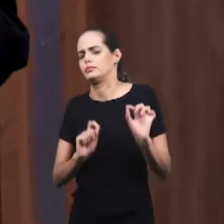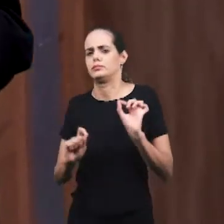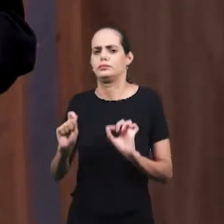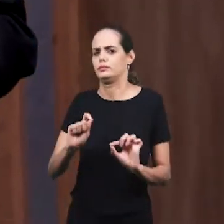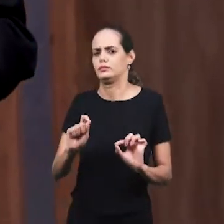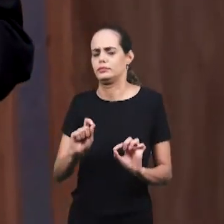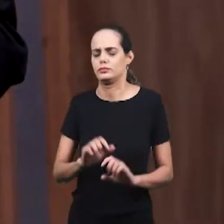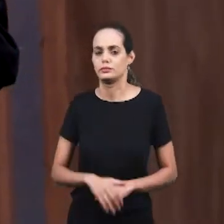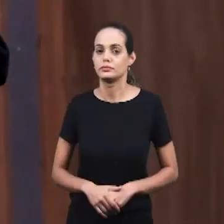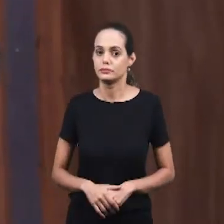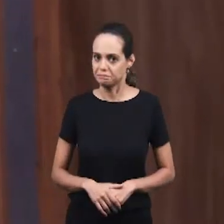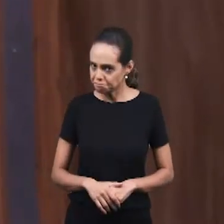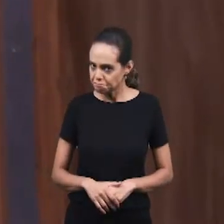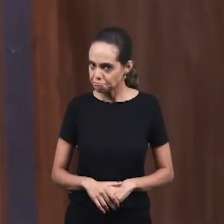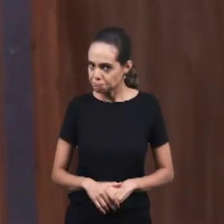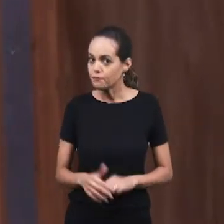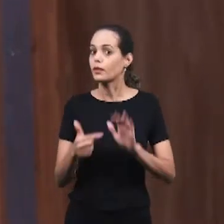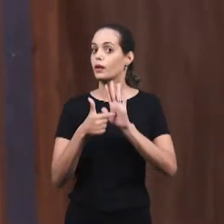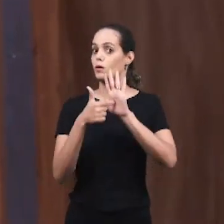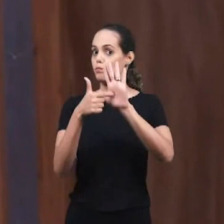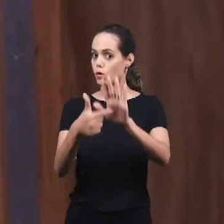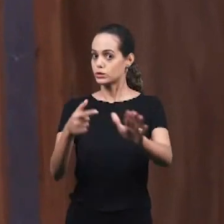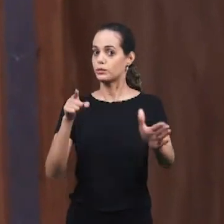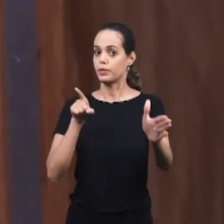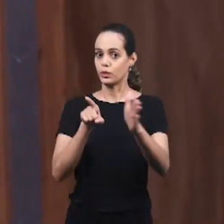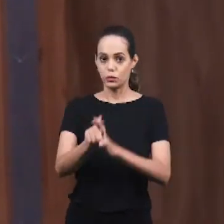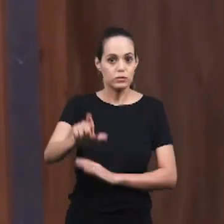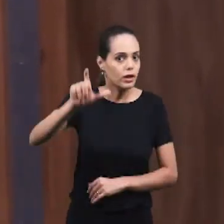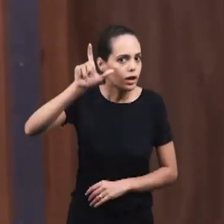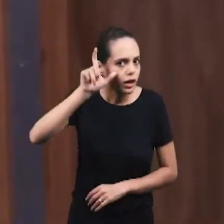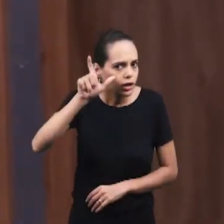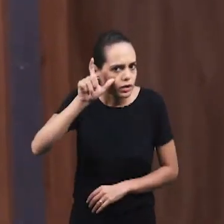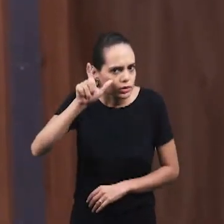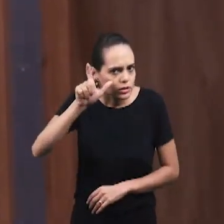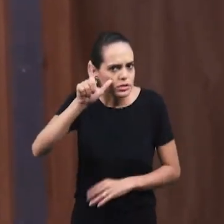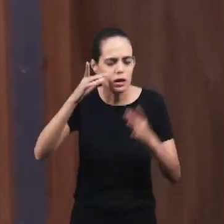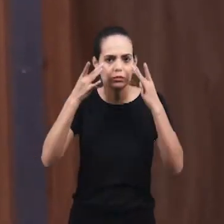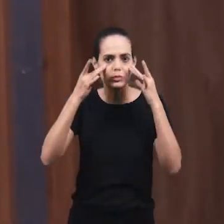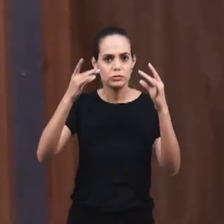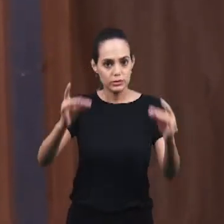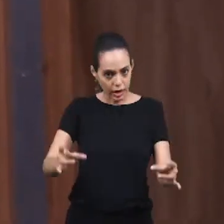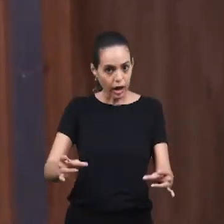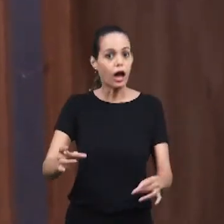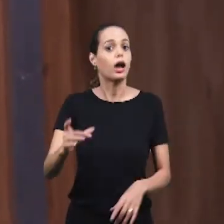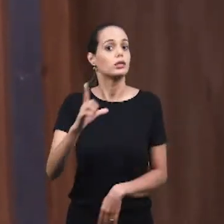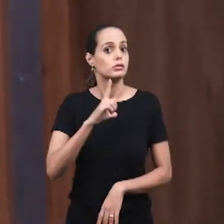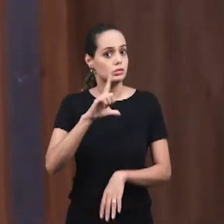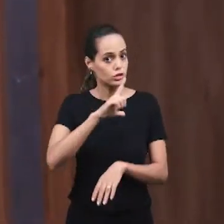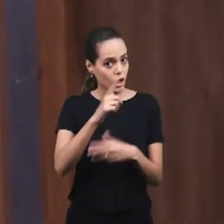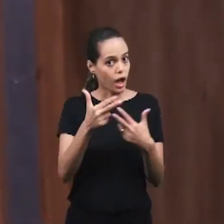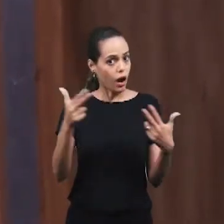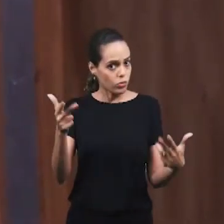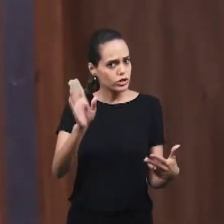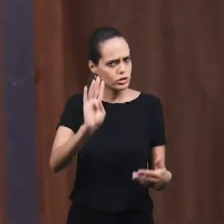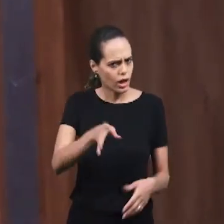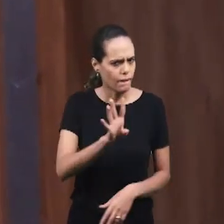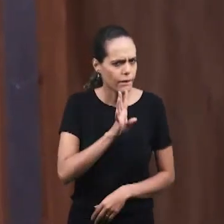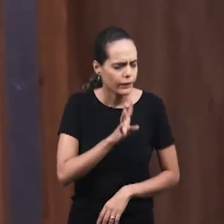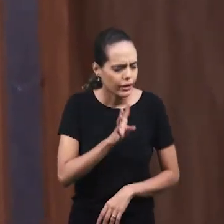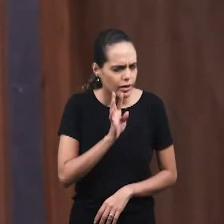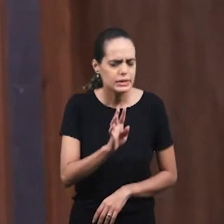forma, digamos assim, para despertar as nossas crianças para algo que elas já conhecem, e naturalmente vamos ver